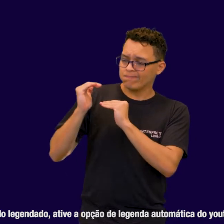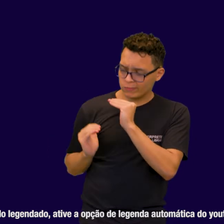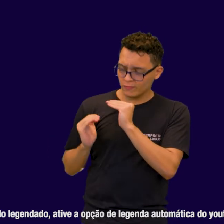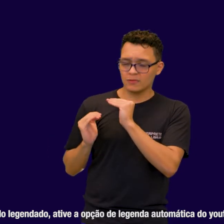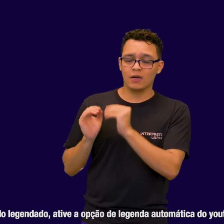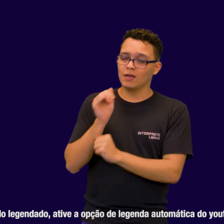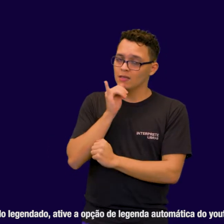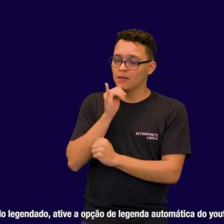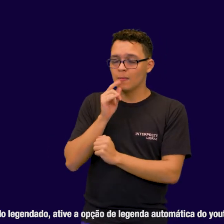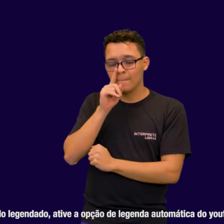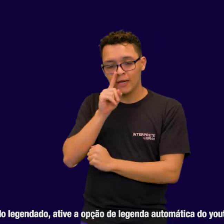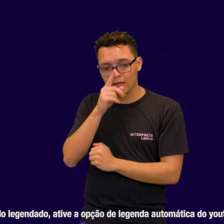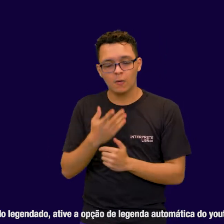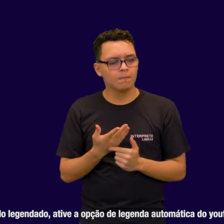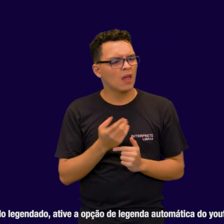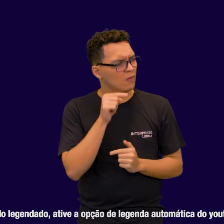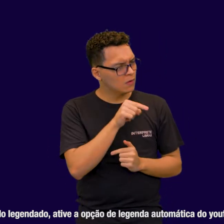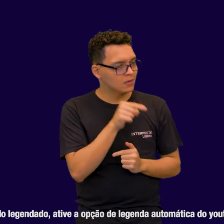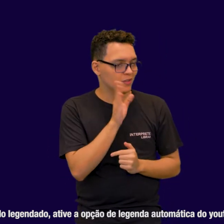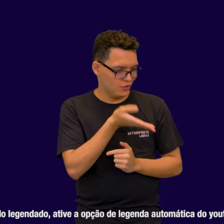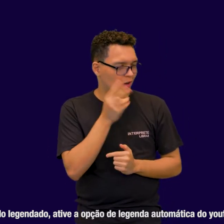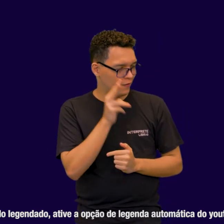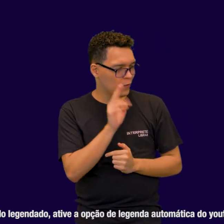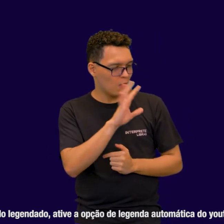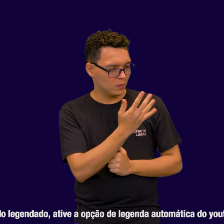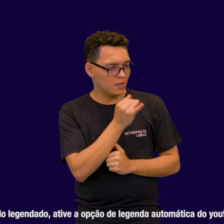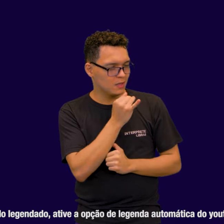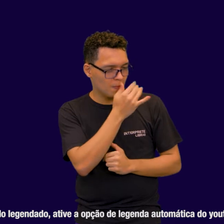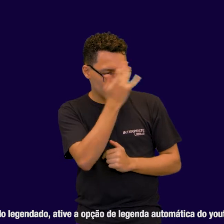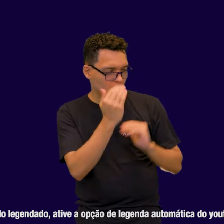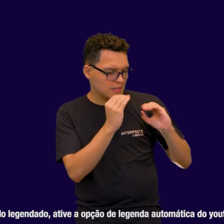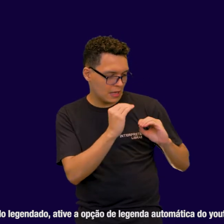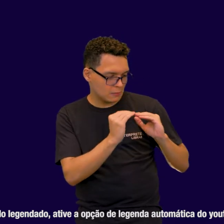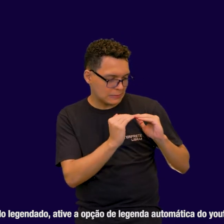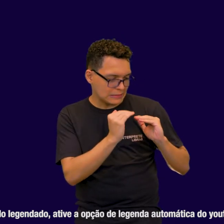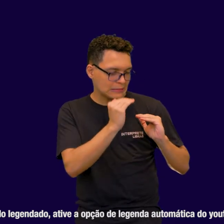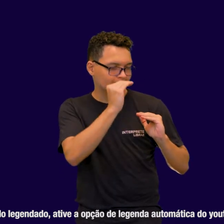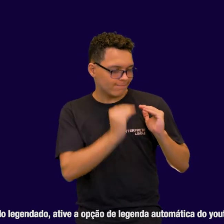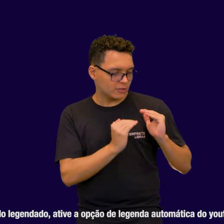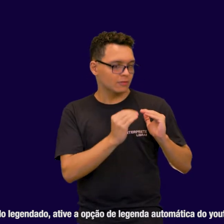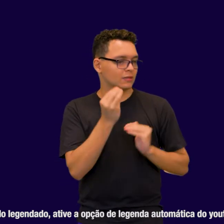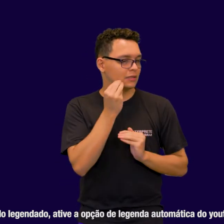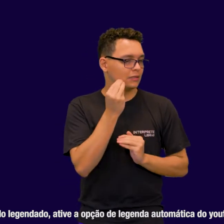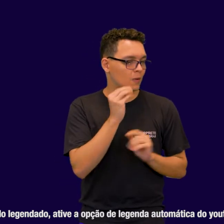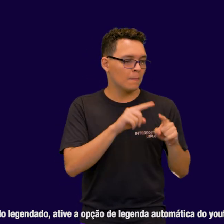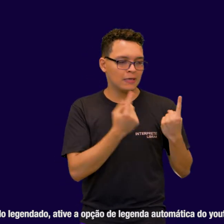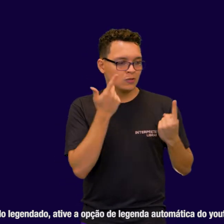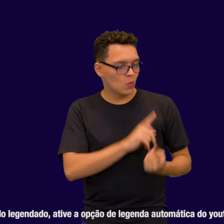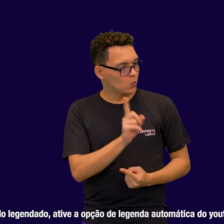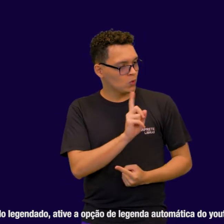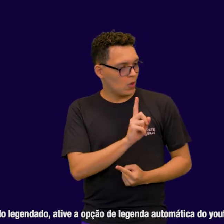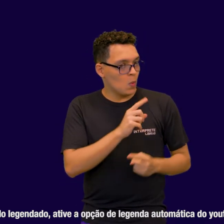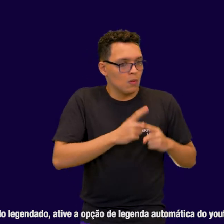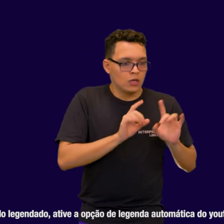muito grande. Você, inclusive, viu muitos casos assim? Conhece muita gente que foi aí motivada só pela paixão